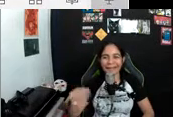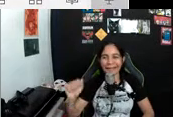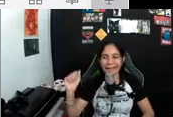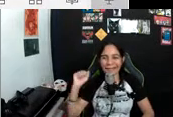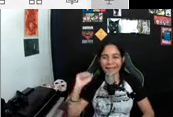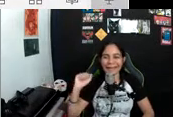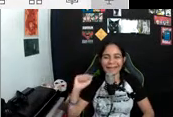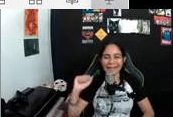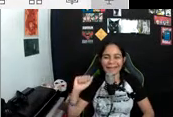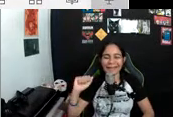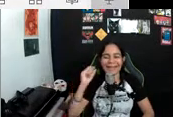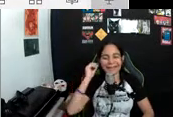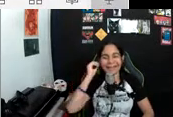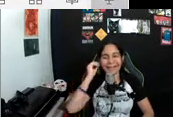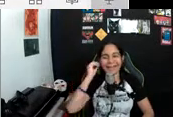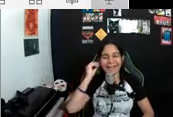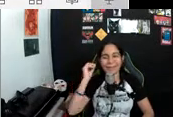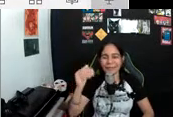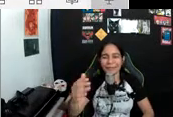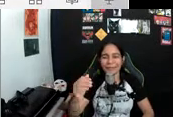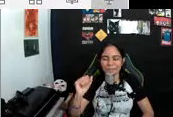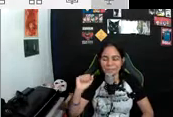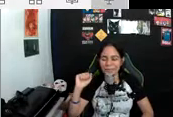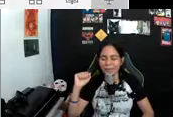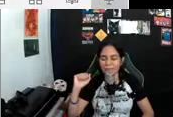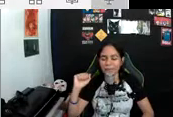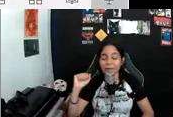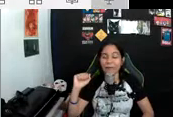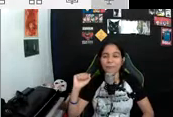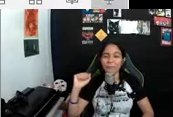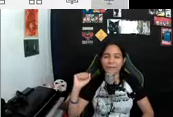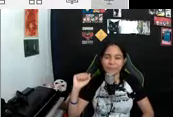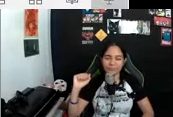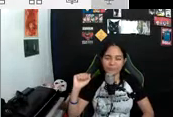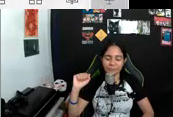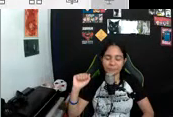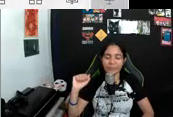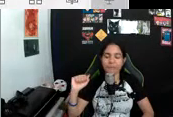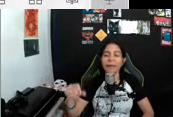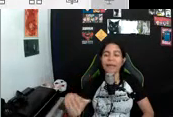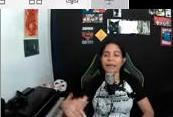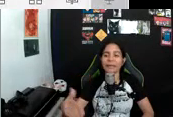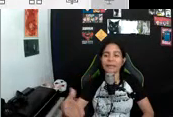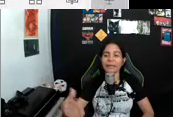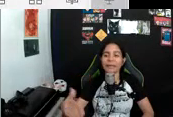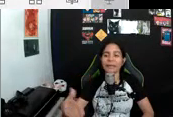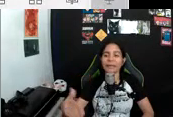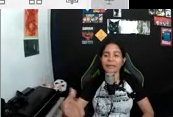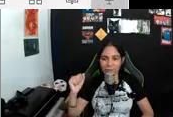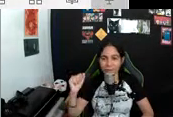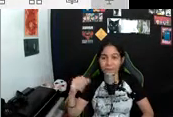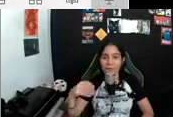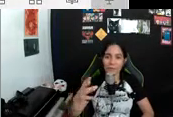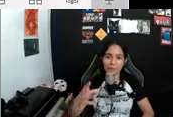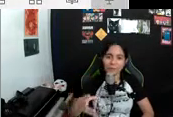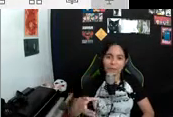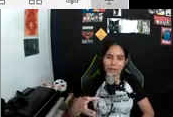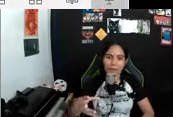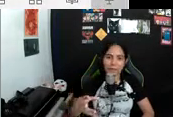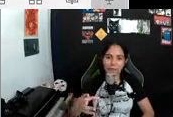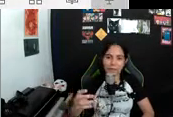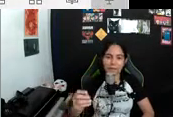aí, para dar entrada lá na secretaria para fazer a reposição. Aí a gente vai fazer o quê? Vai